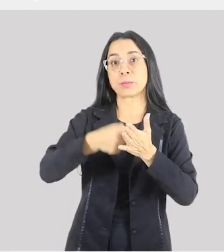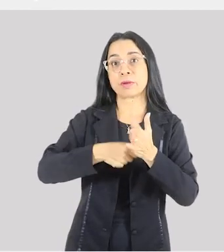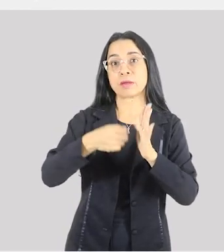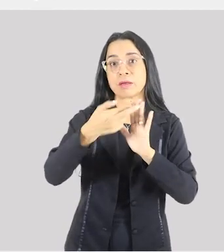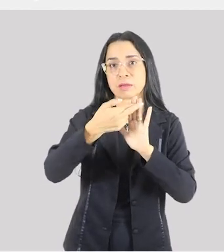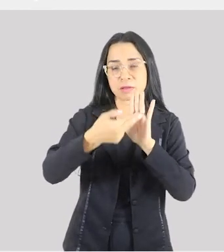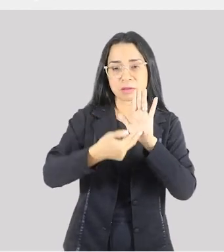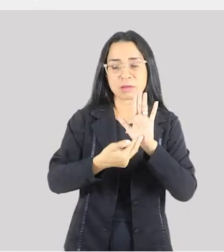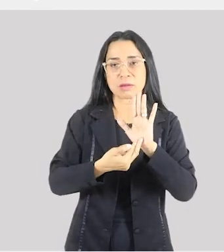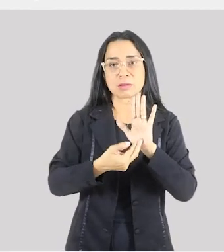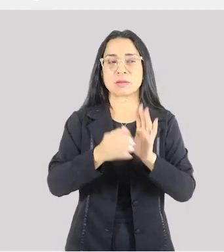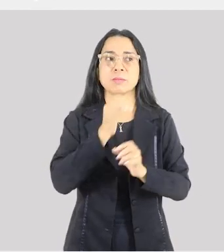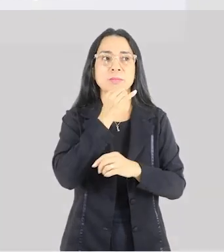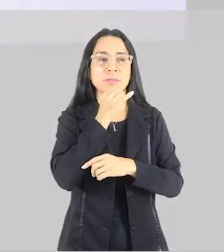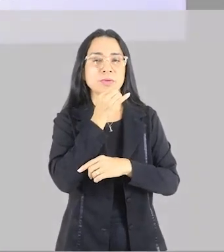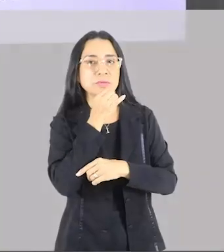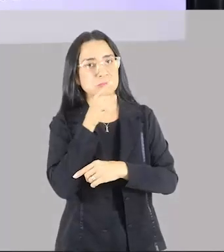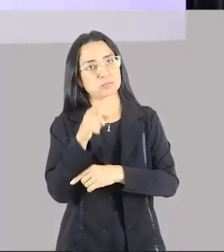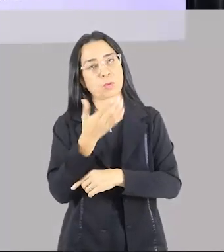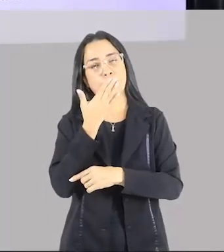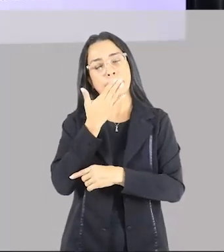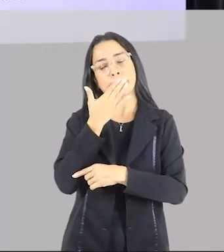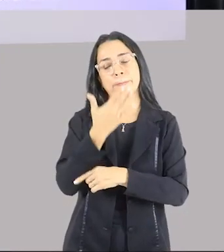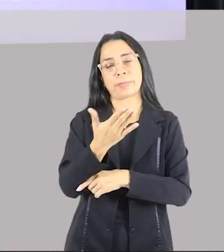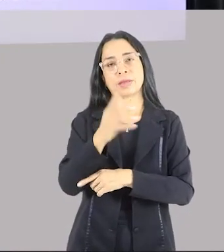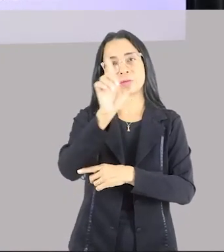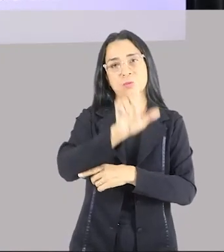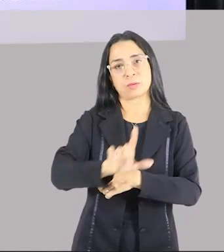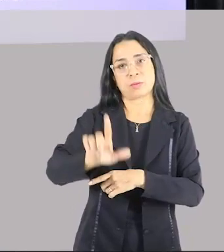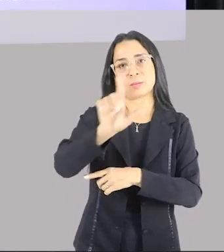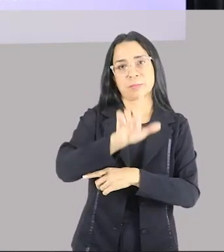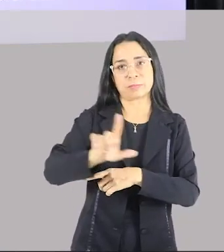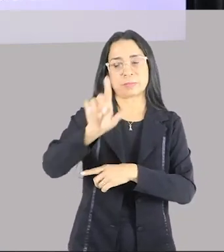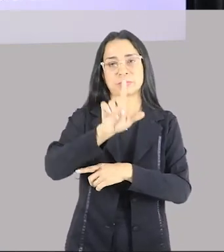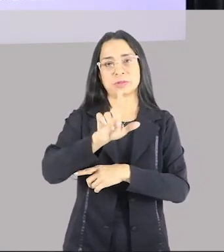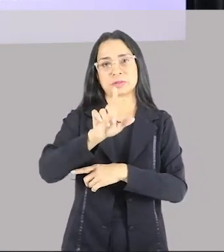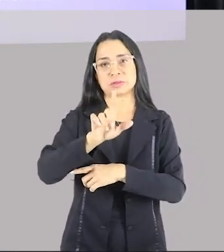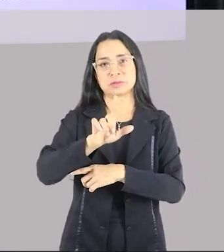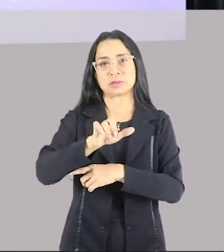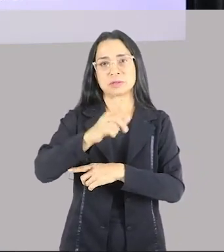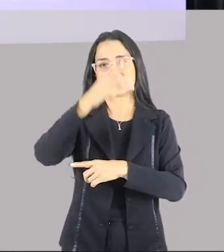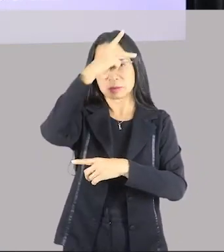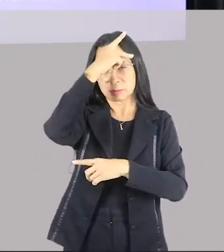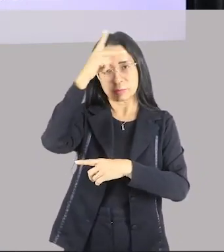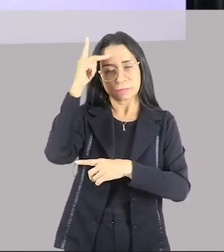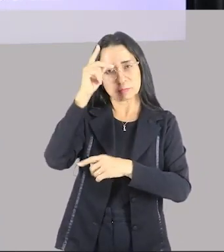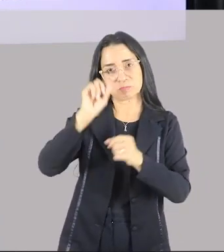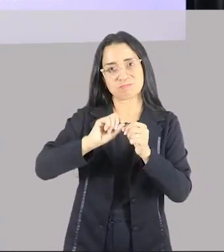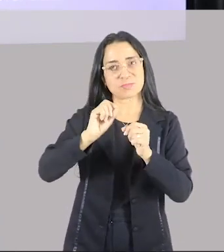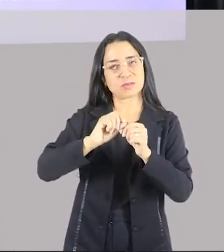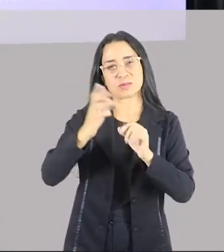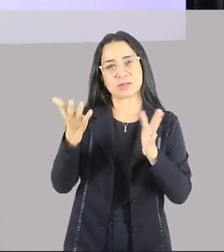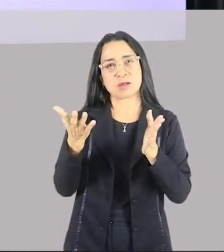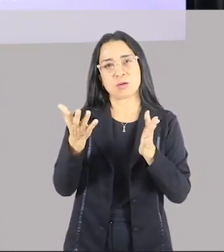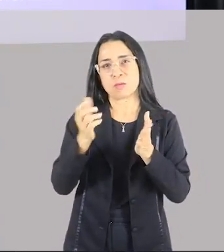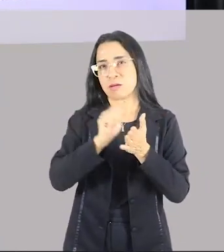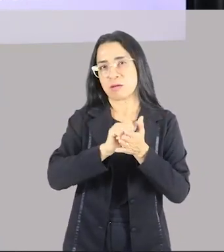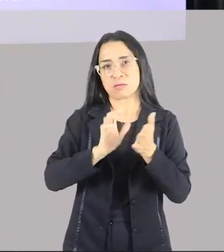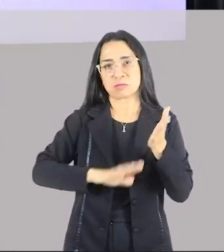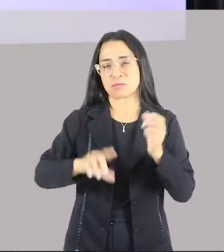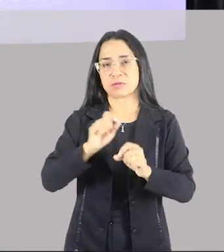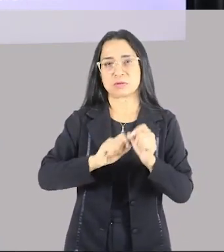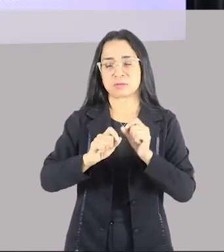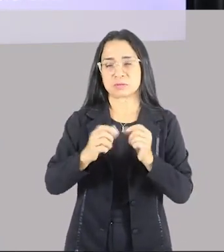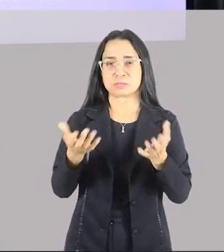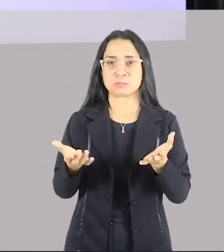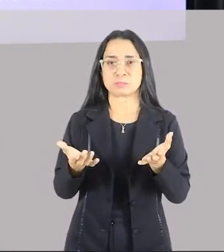que você solicita uma licença da prefeitura para fazer alguma atividade comercial, alguma atividade cultural, você solicita